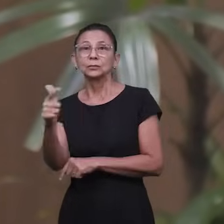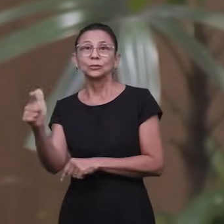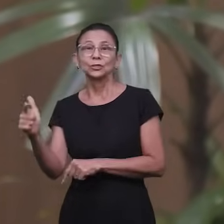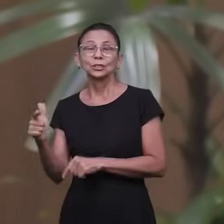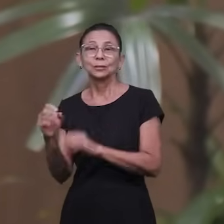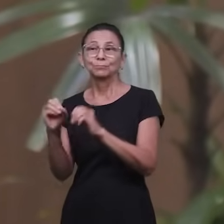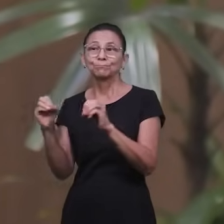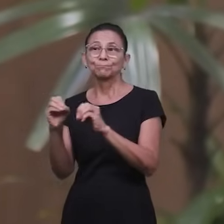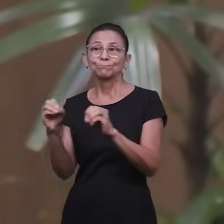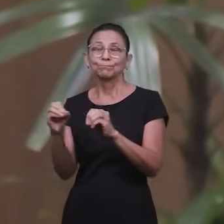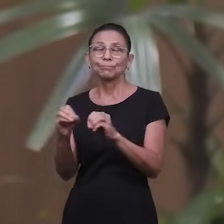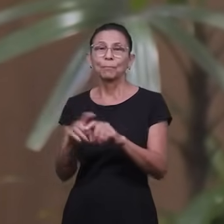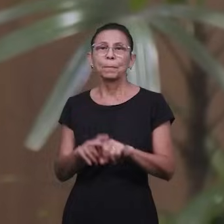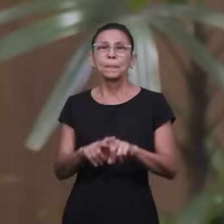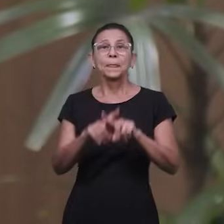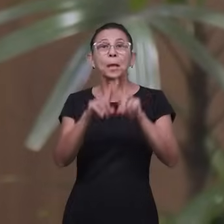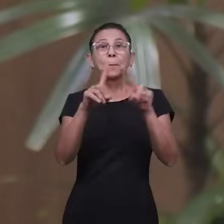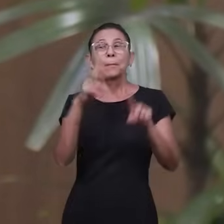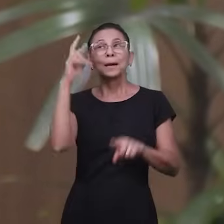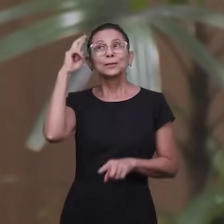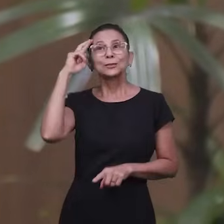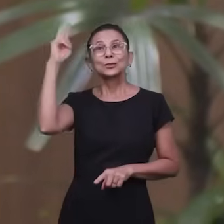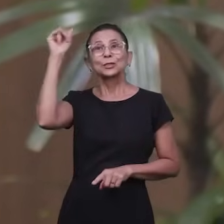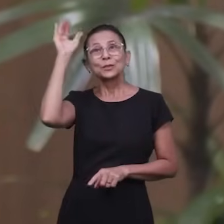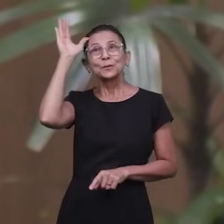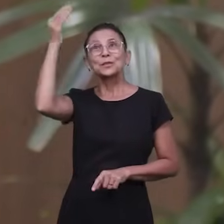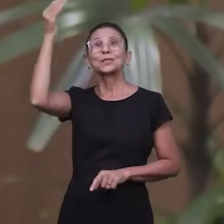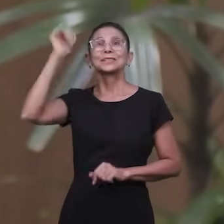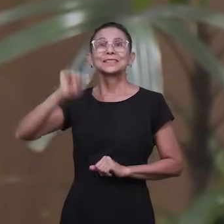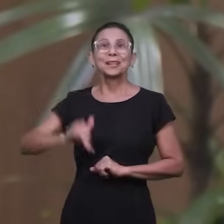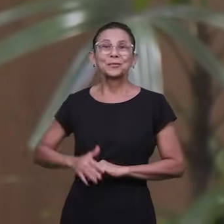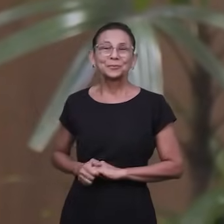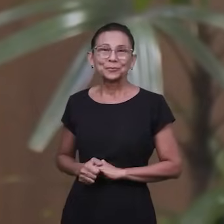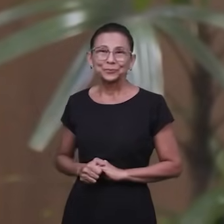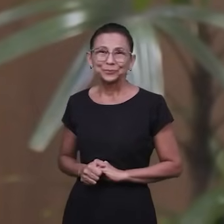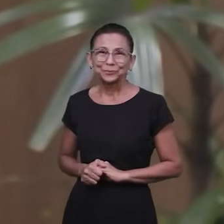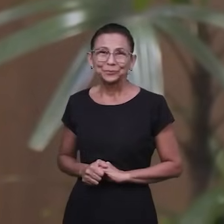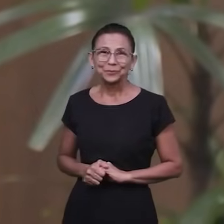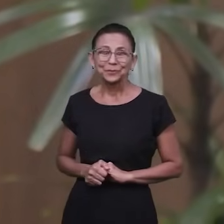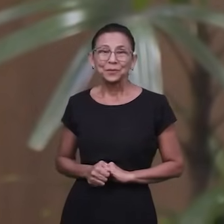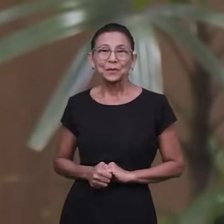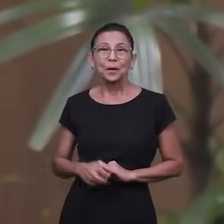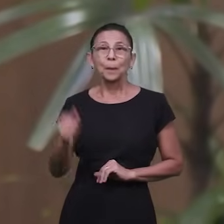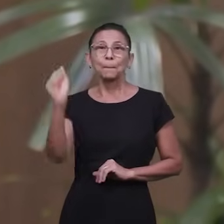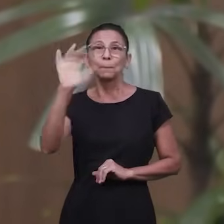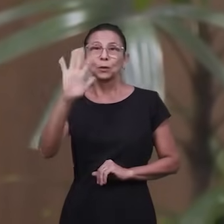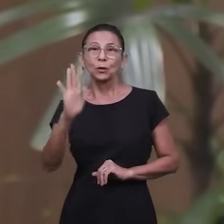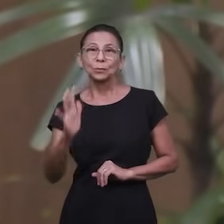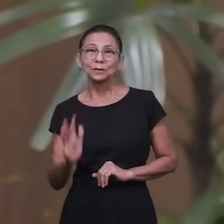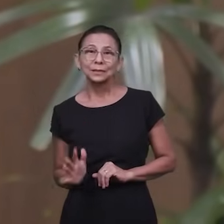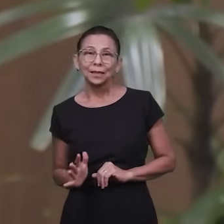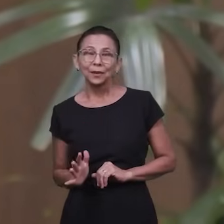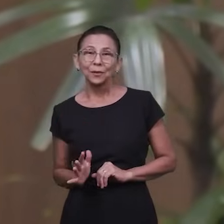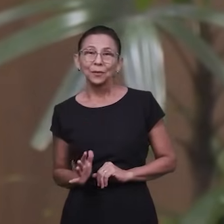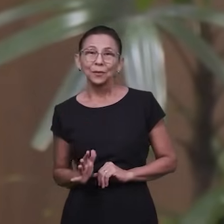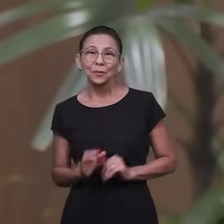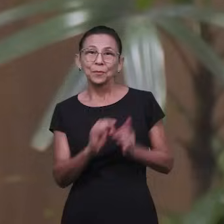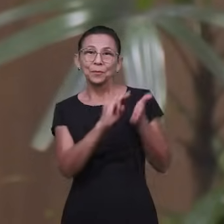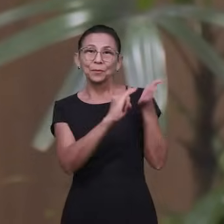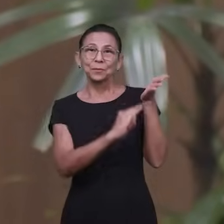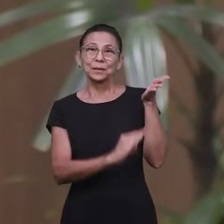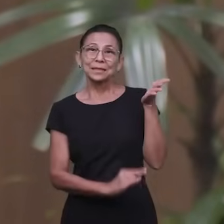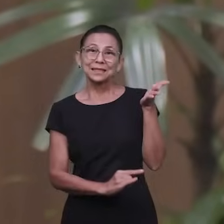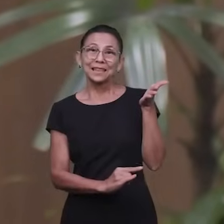ela teve a oportunidade de voltar para o Brasil, para Brasília, com as 3 filhas dela. Então, isso